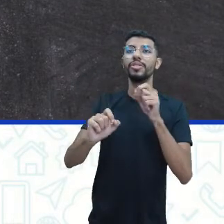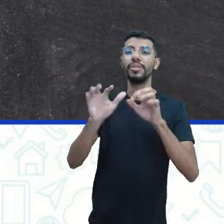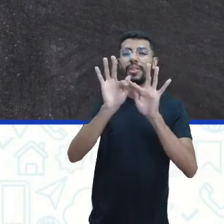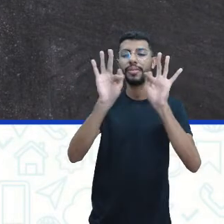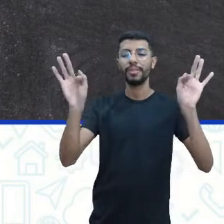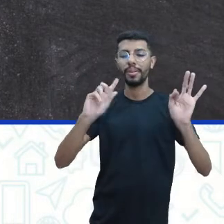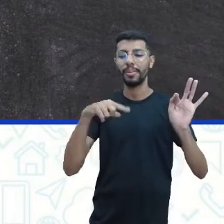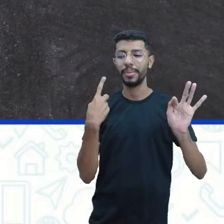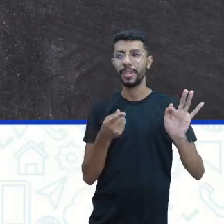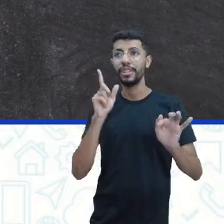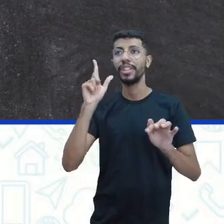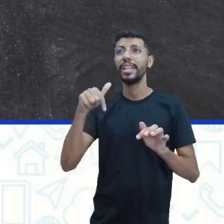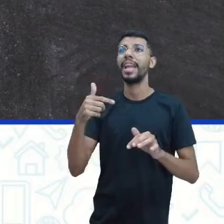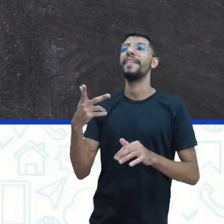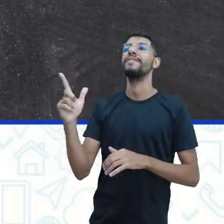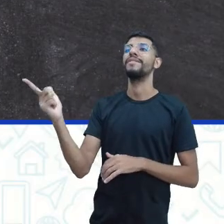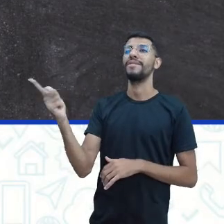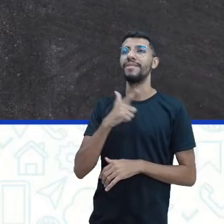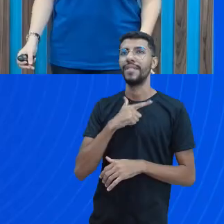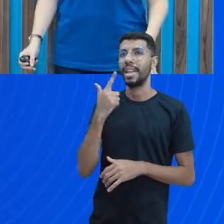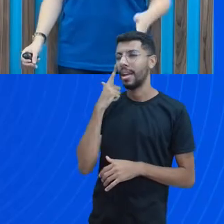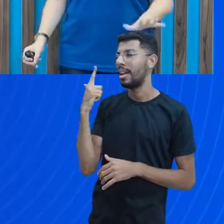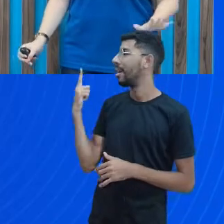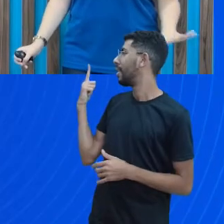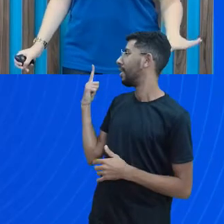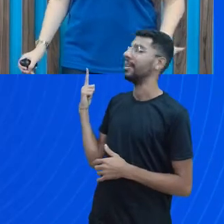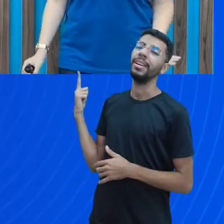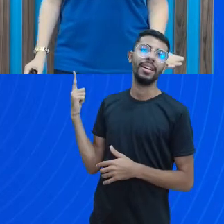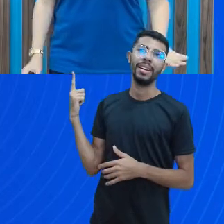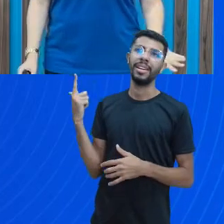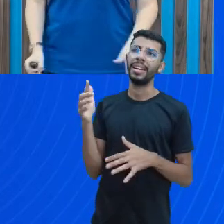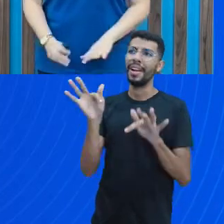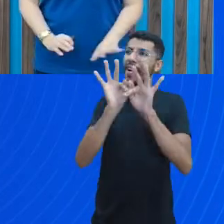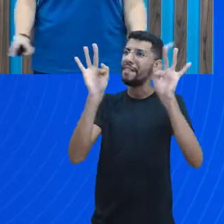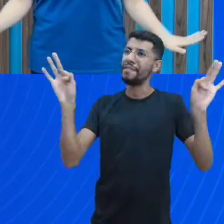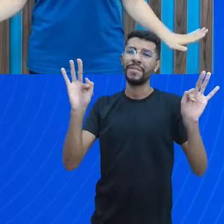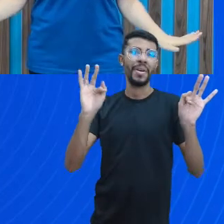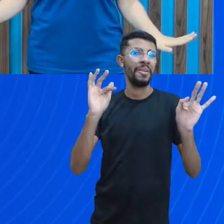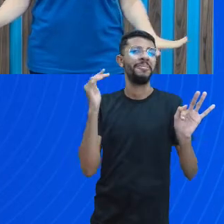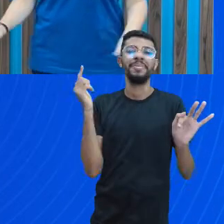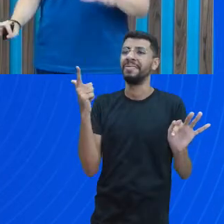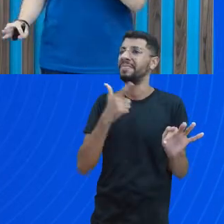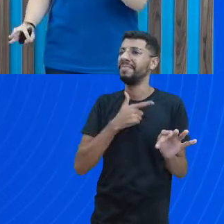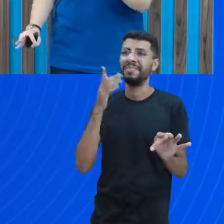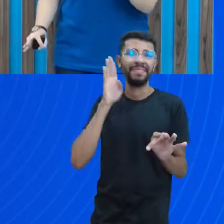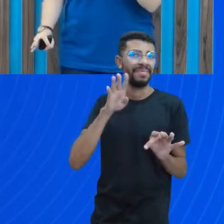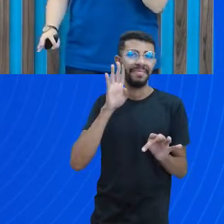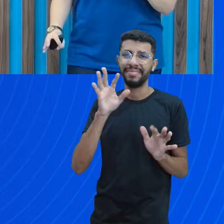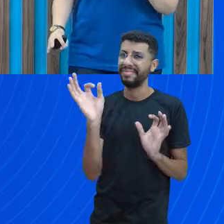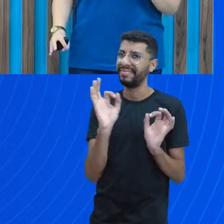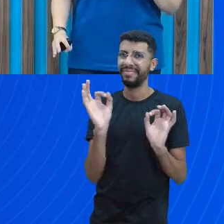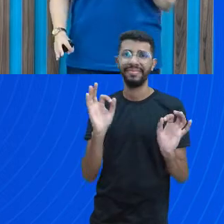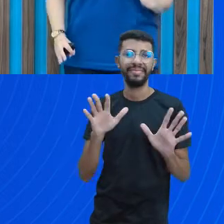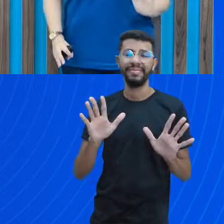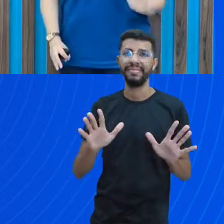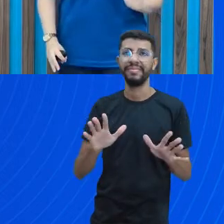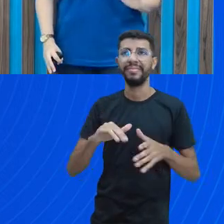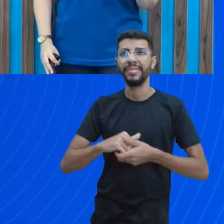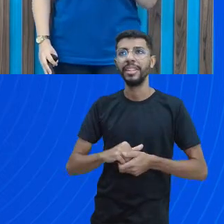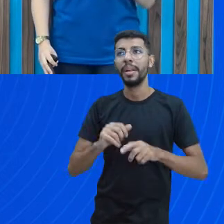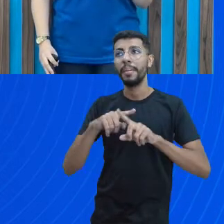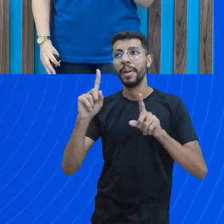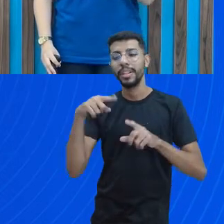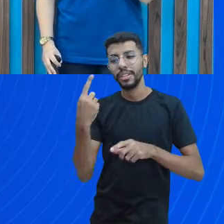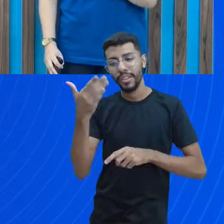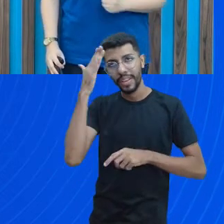fórmula tá feia, porque, gente, fala sério, né? A fórmula não é bonita, não é legal, não. Mas a gente vai entender como é que ela funciona.